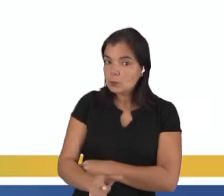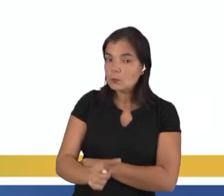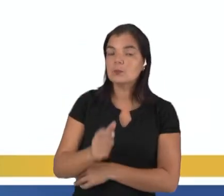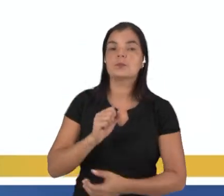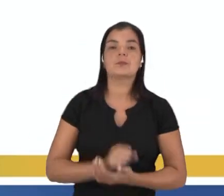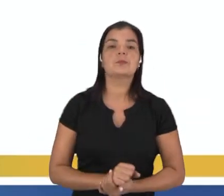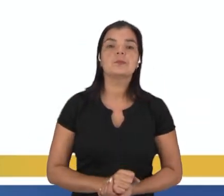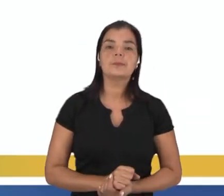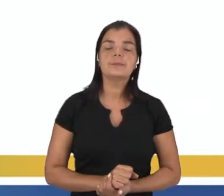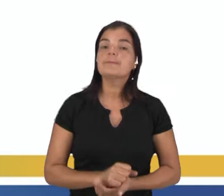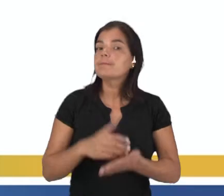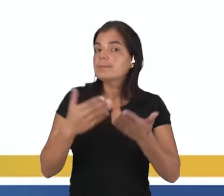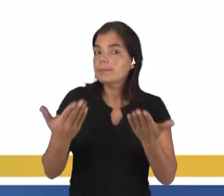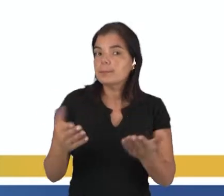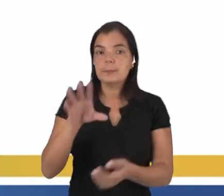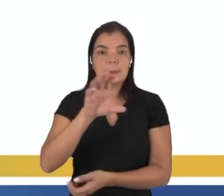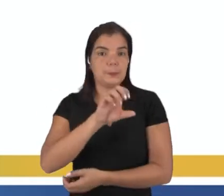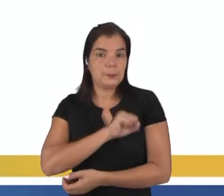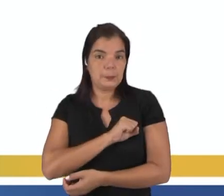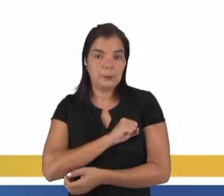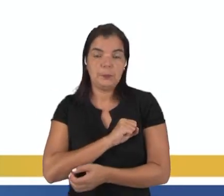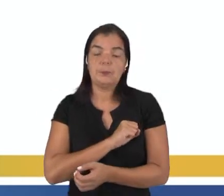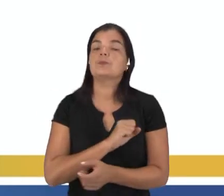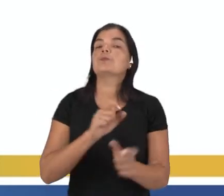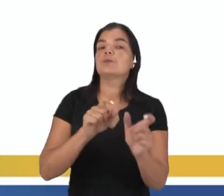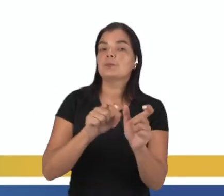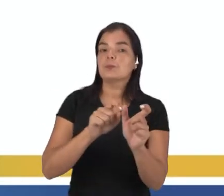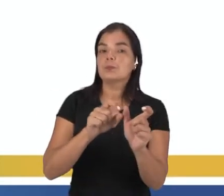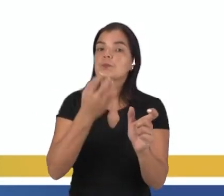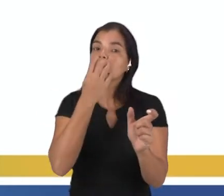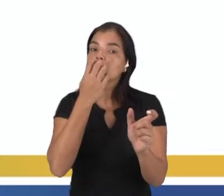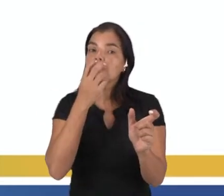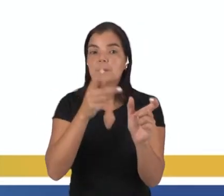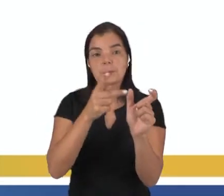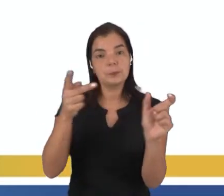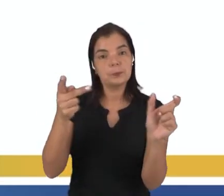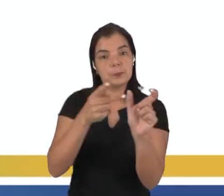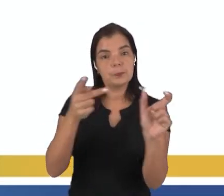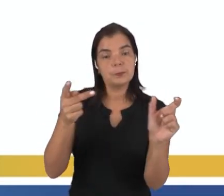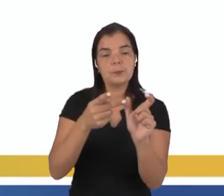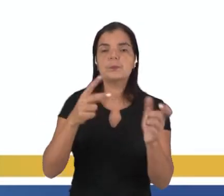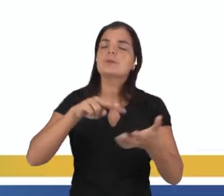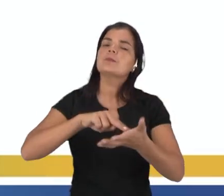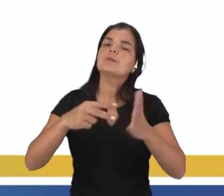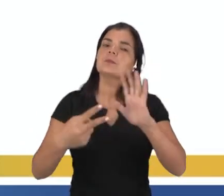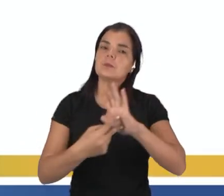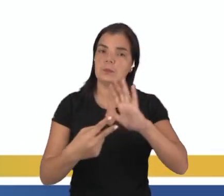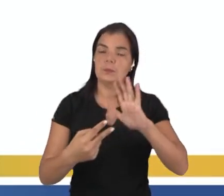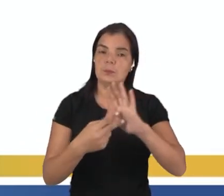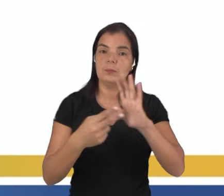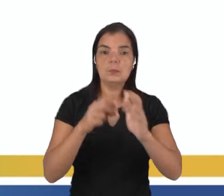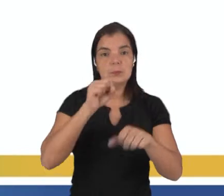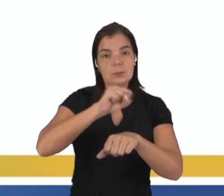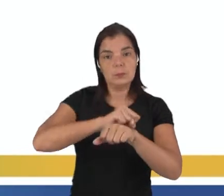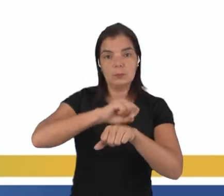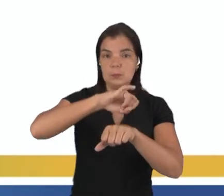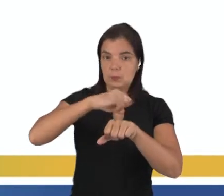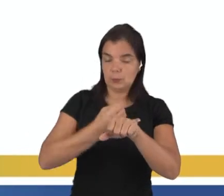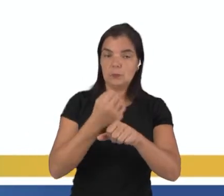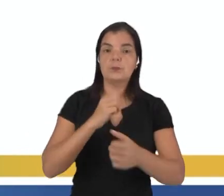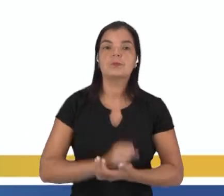Maria. E aí, ama seu cachorro é o predicado. O que se fala desse sujeito,